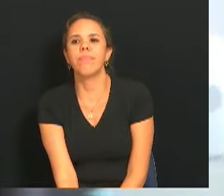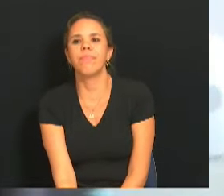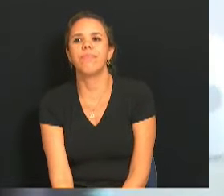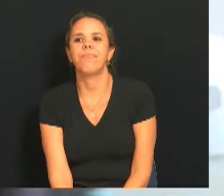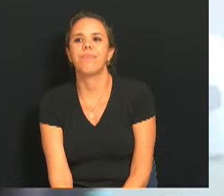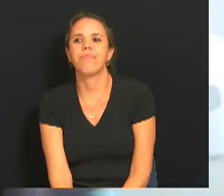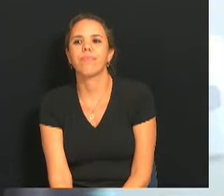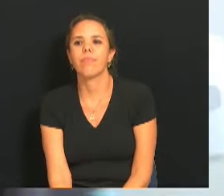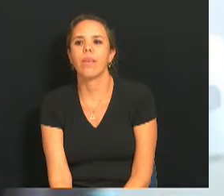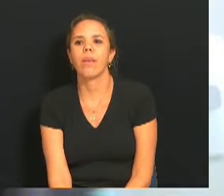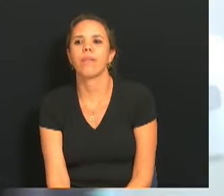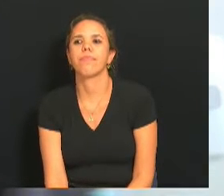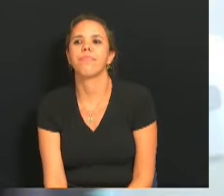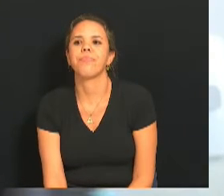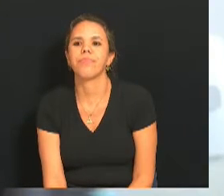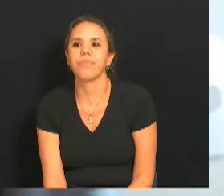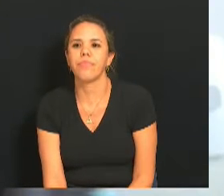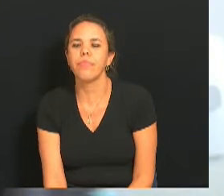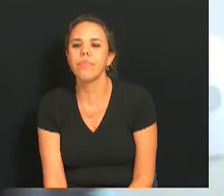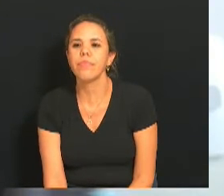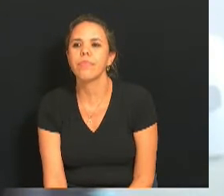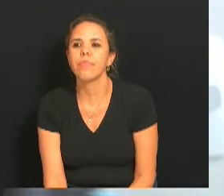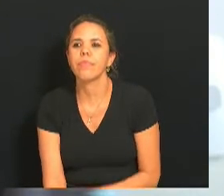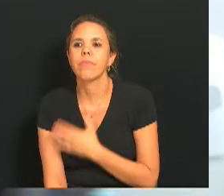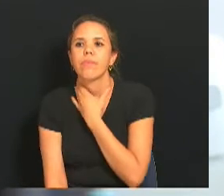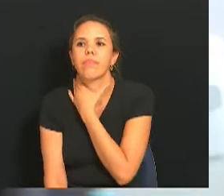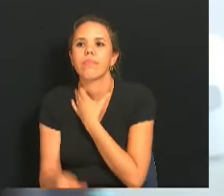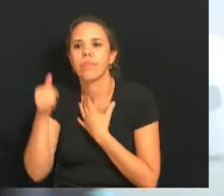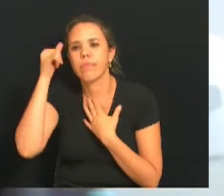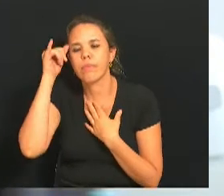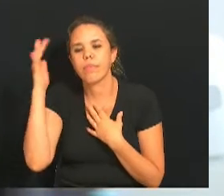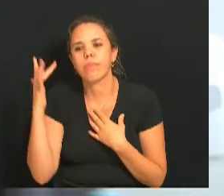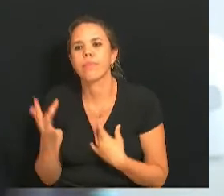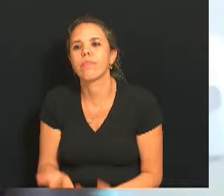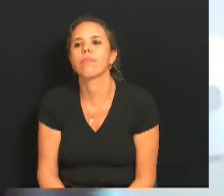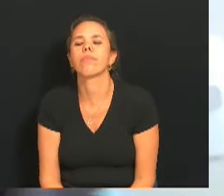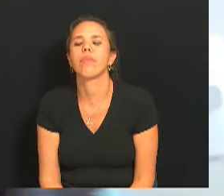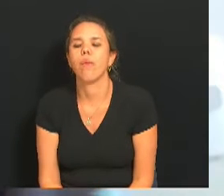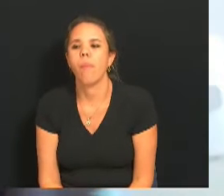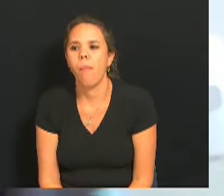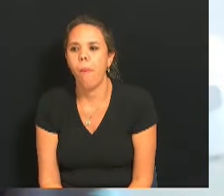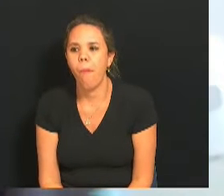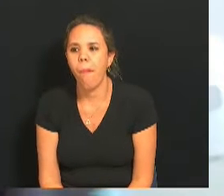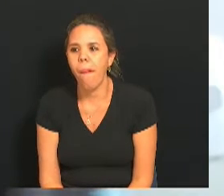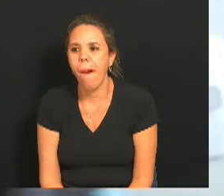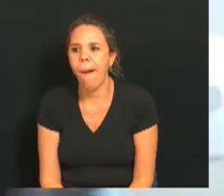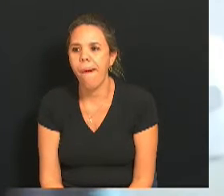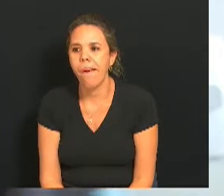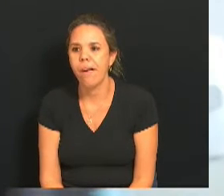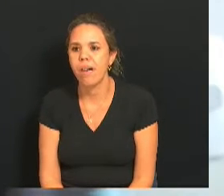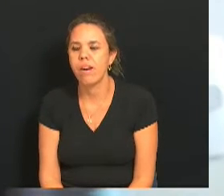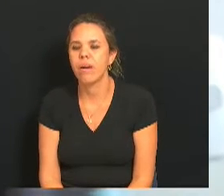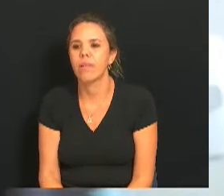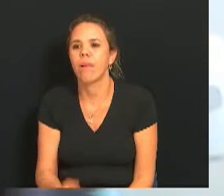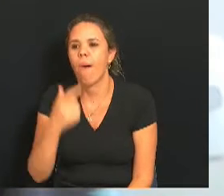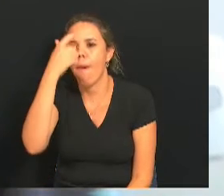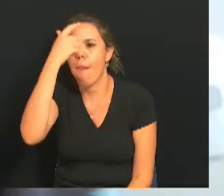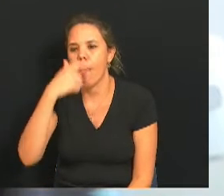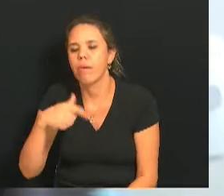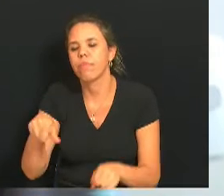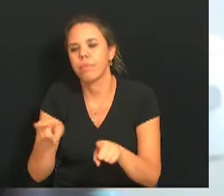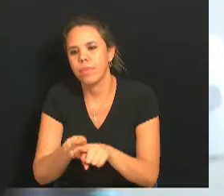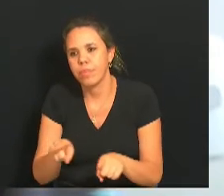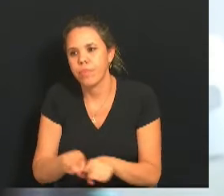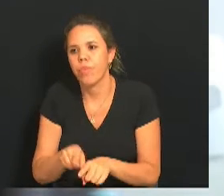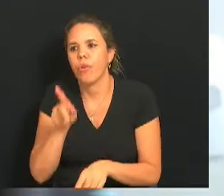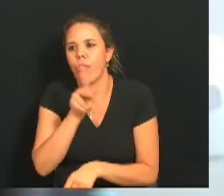da professor Paulo Búfalo também, professor Pedro Ganzelli, que também está aqui,